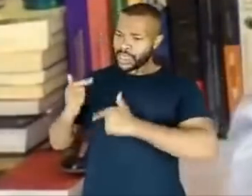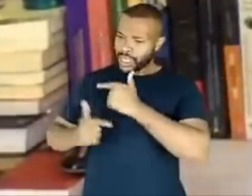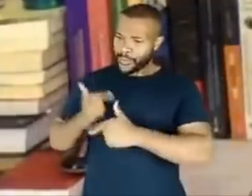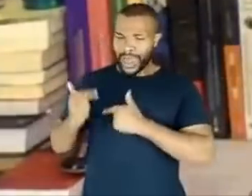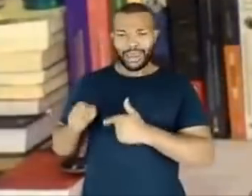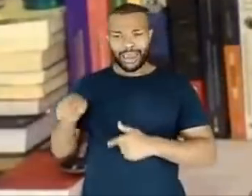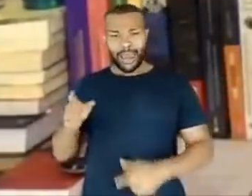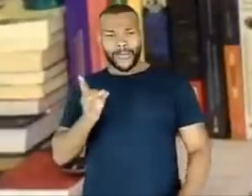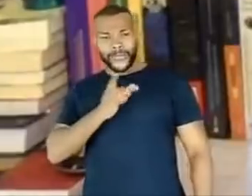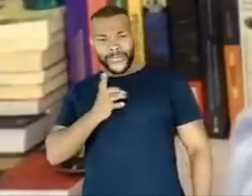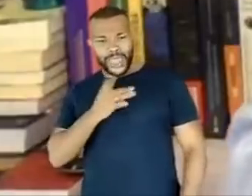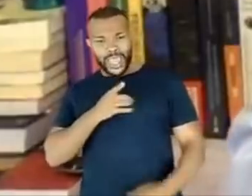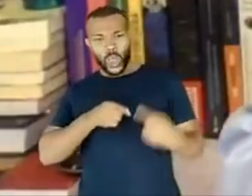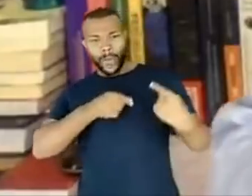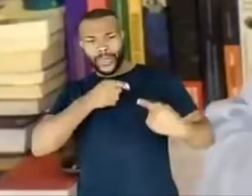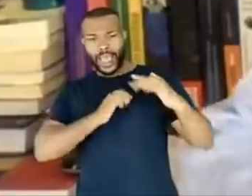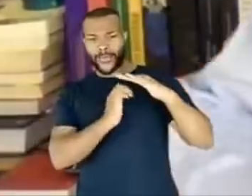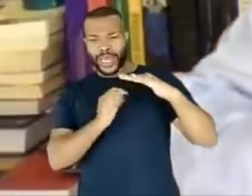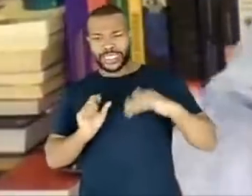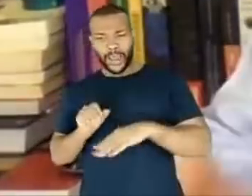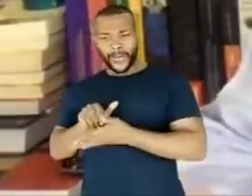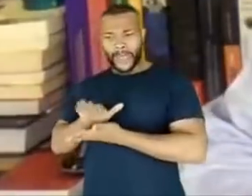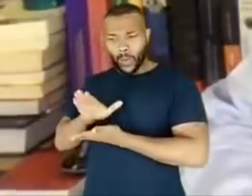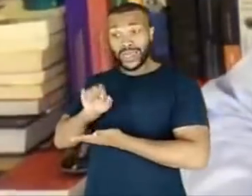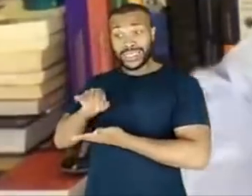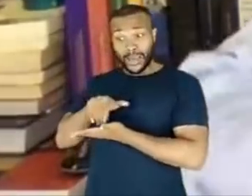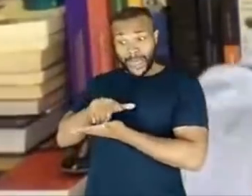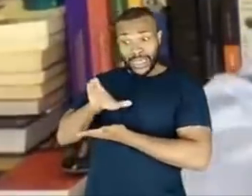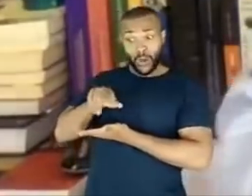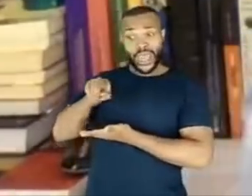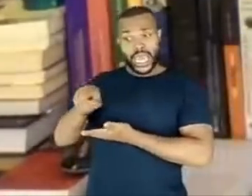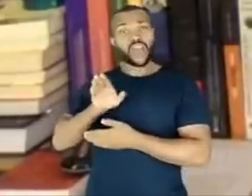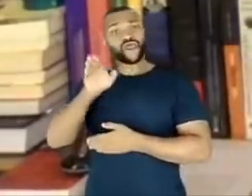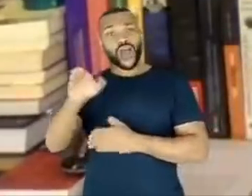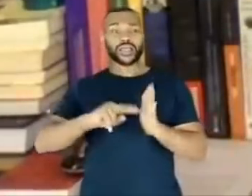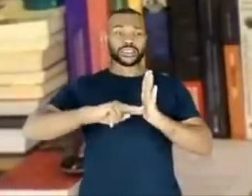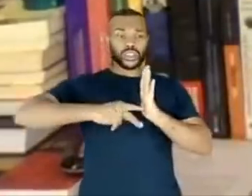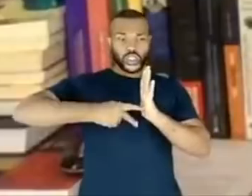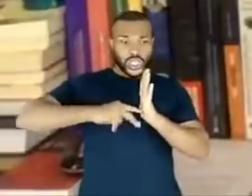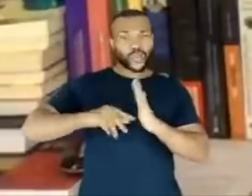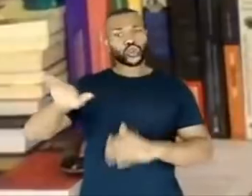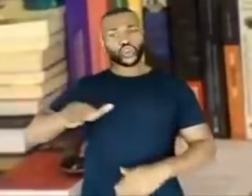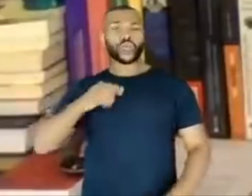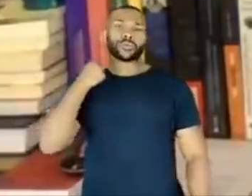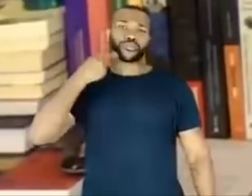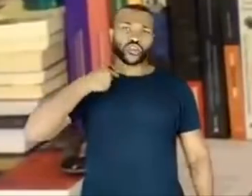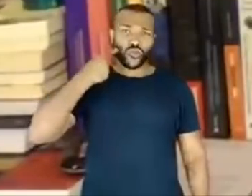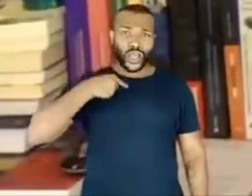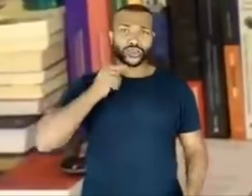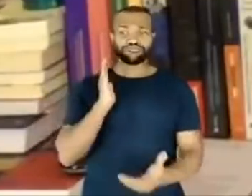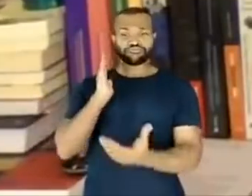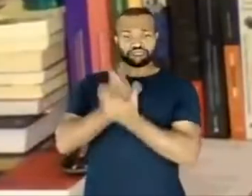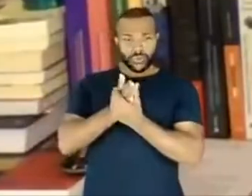empresa e ser mandado embora. Quando ele é mandado embora, então ele vai ao sindicato, ele vai a um advogado, e entra com processo.